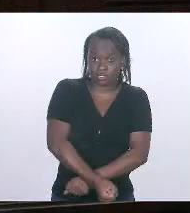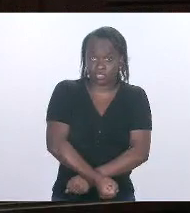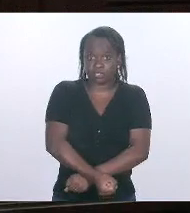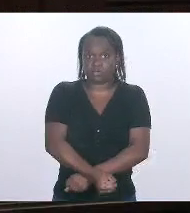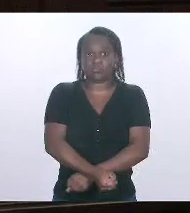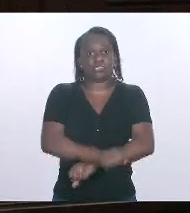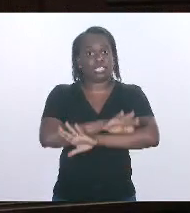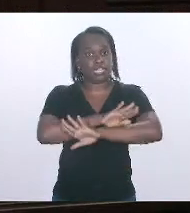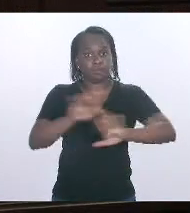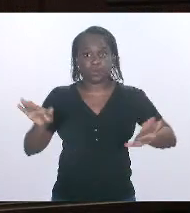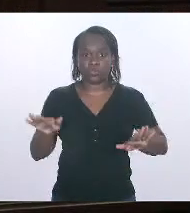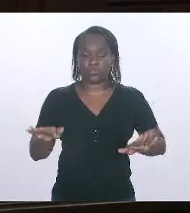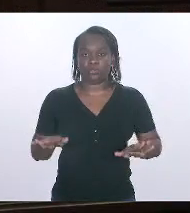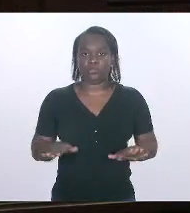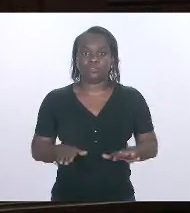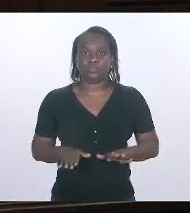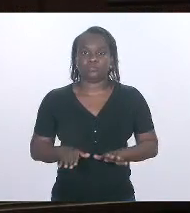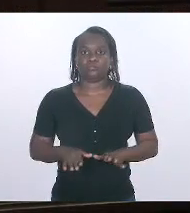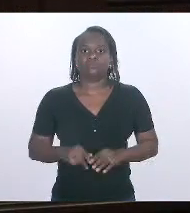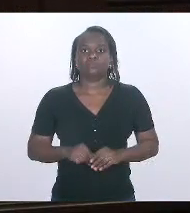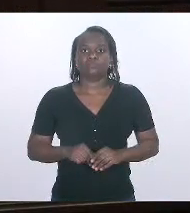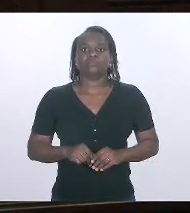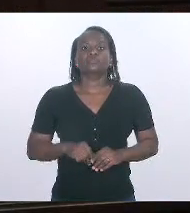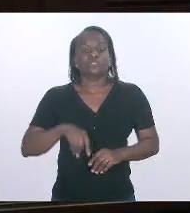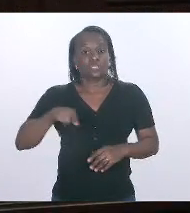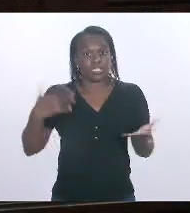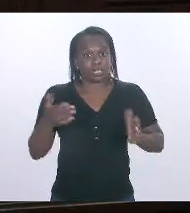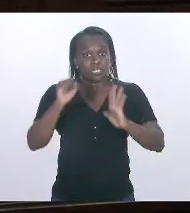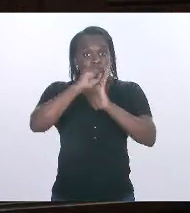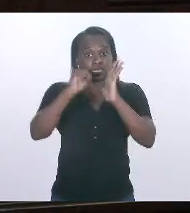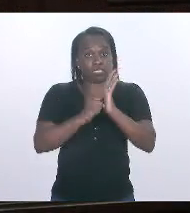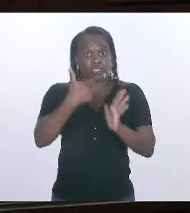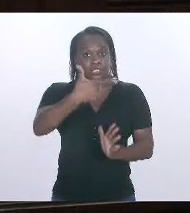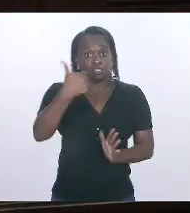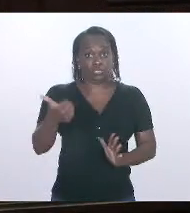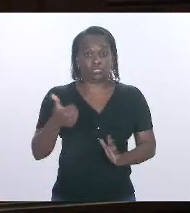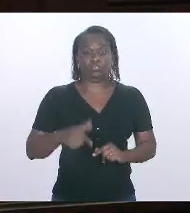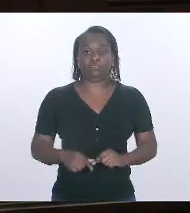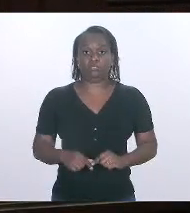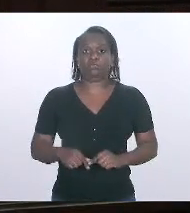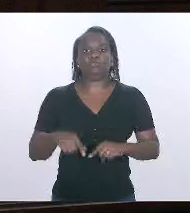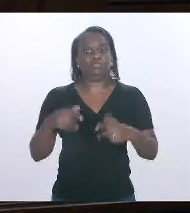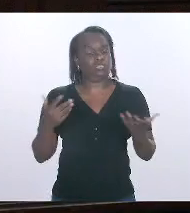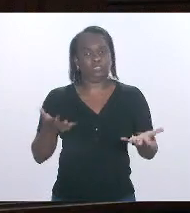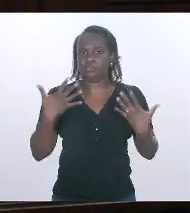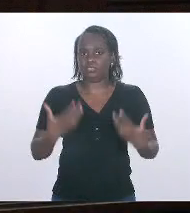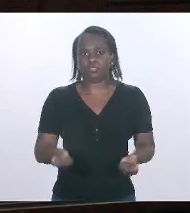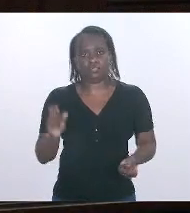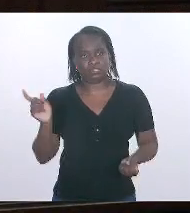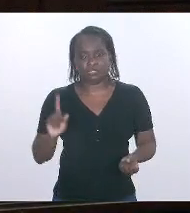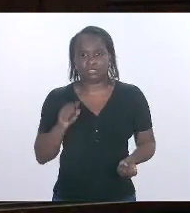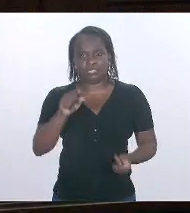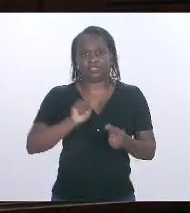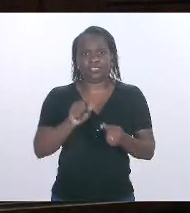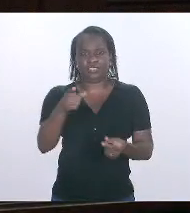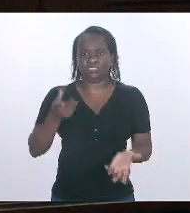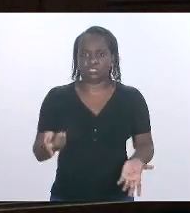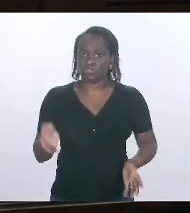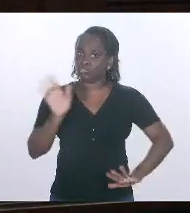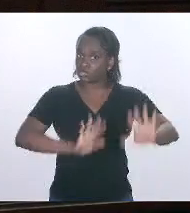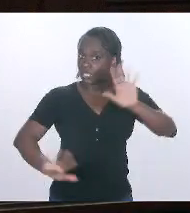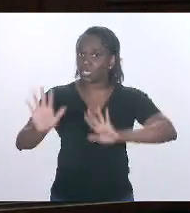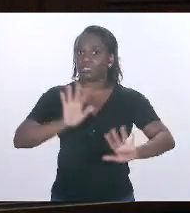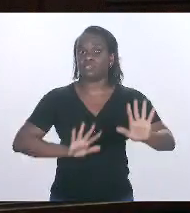governador, acabou. Estamos no século 21 e é inadmissível o que o senhor fez.